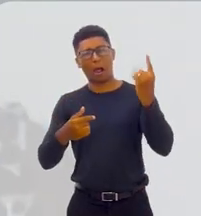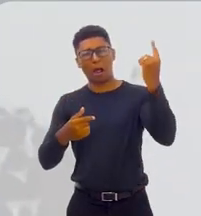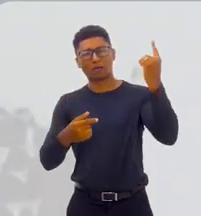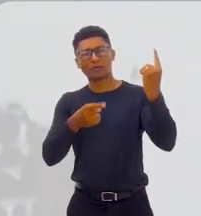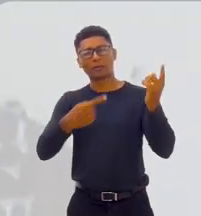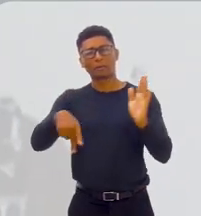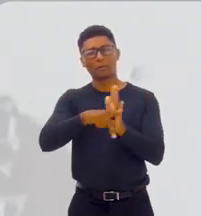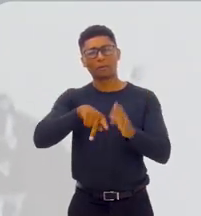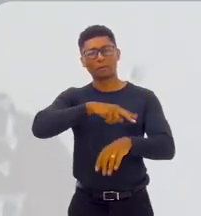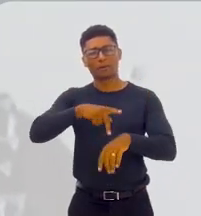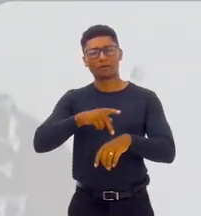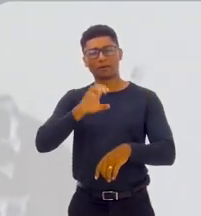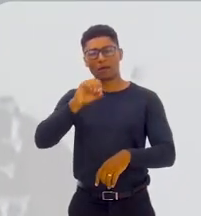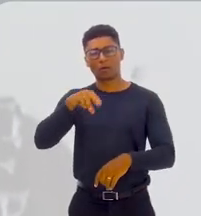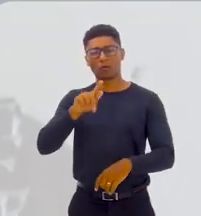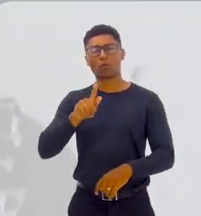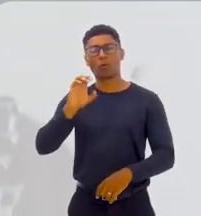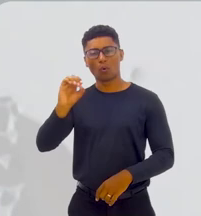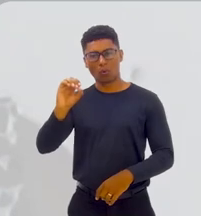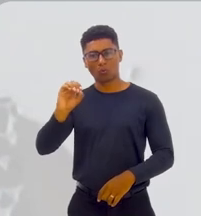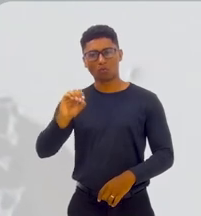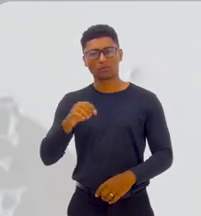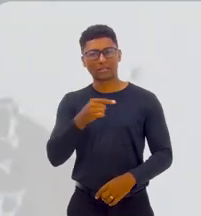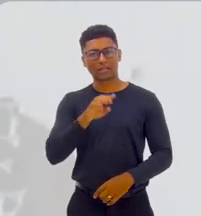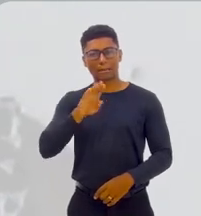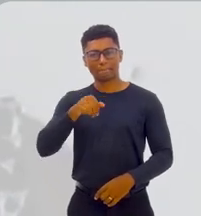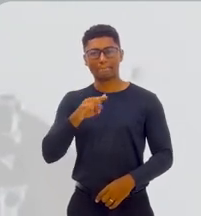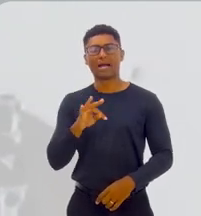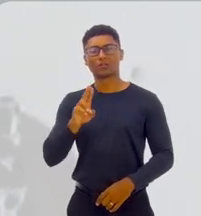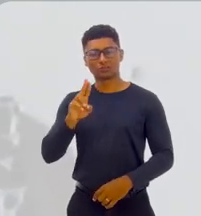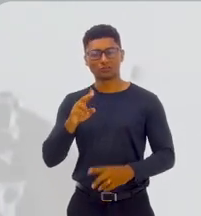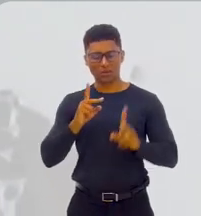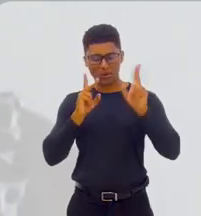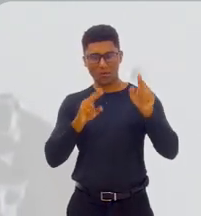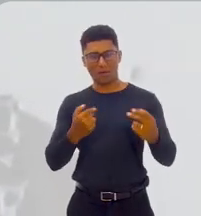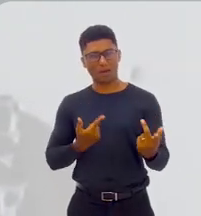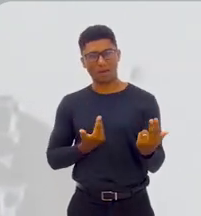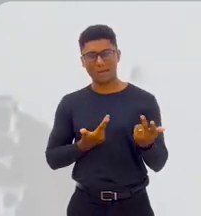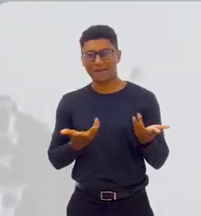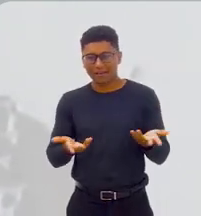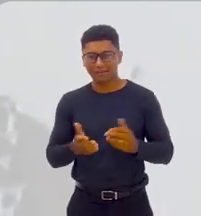né, da República Democrática do Congo, tanto como eu, né,